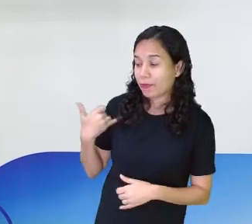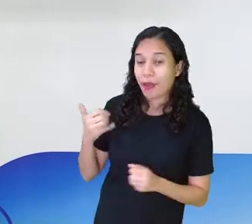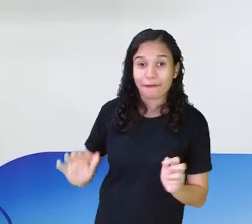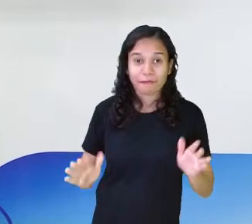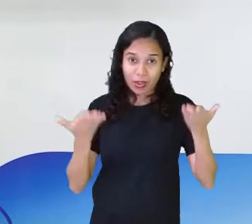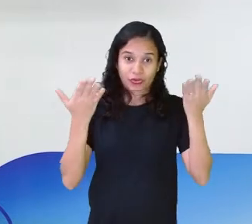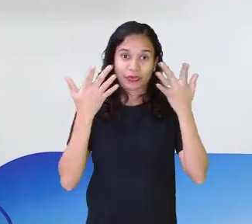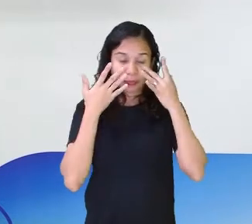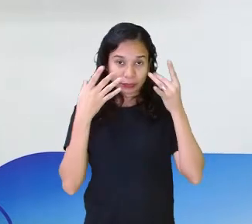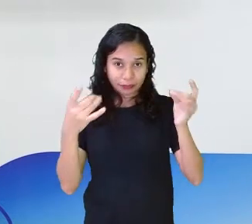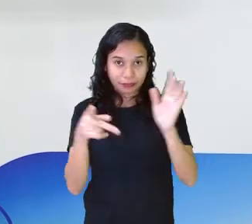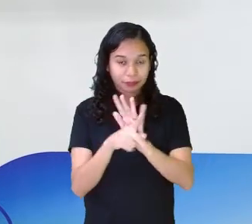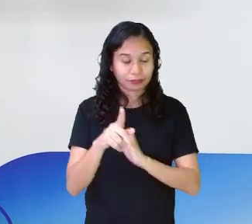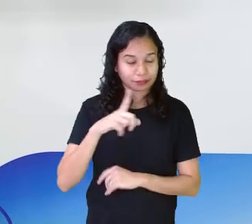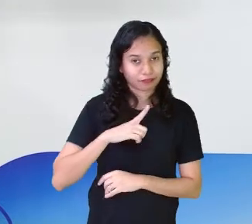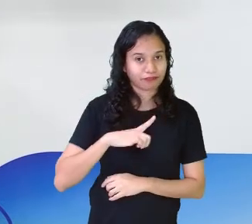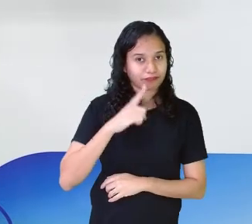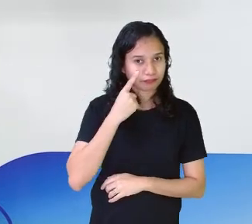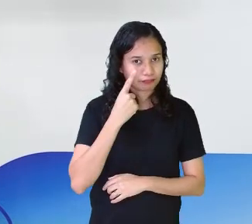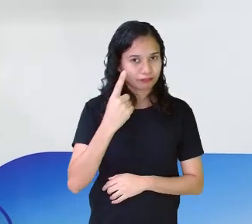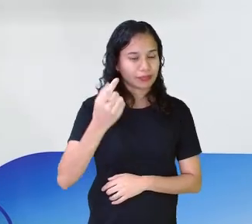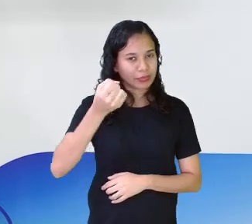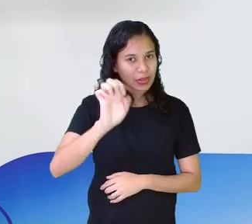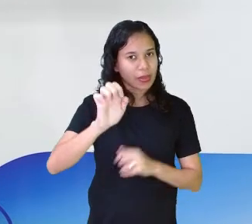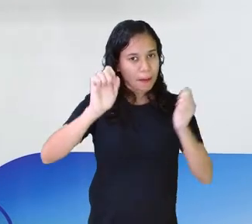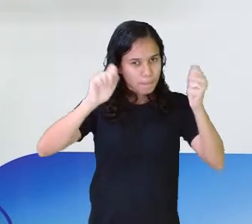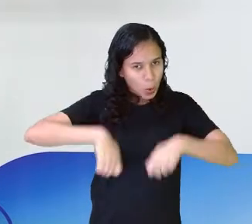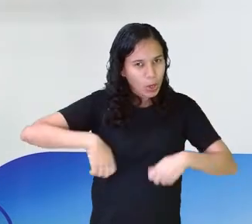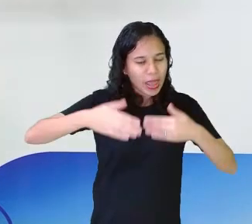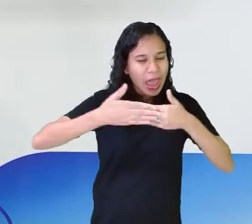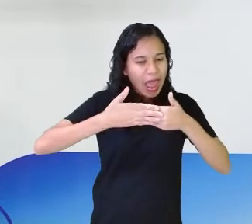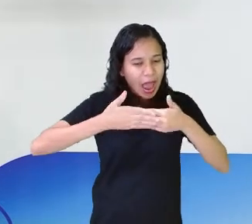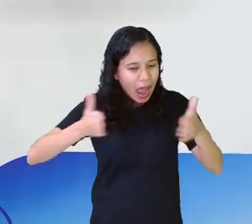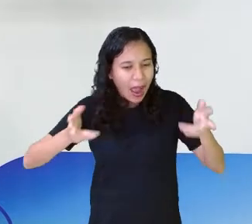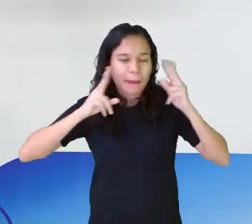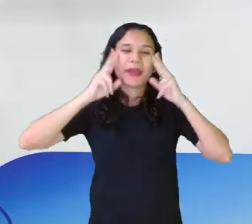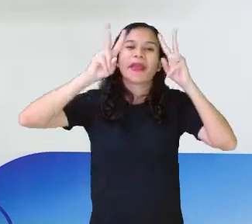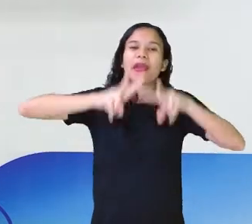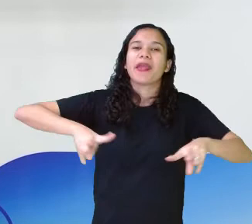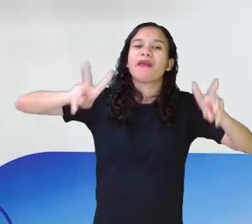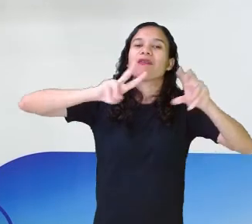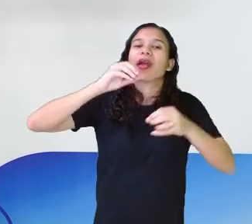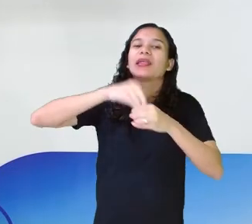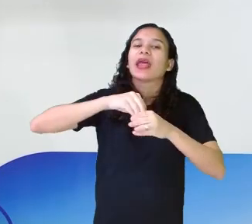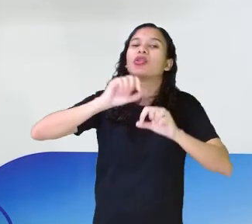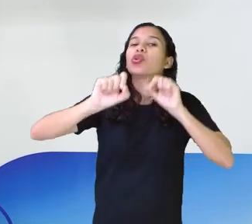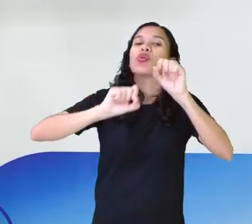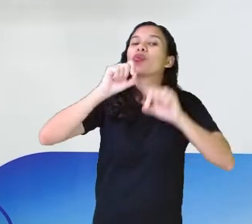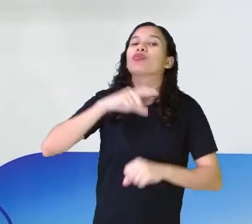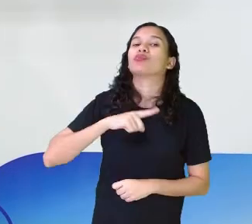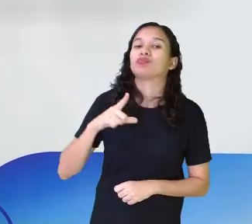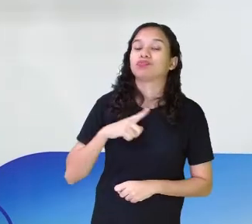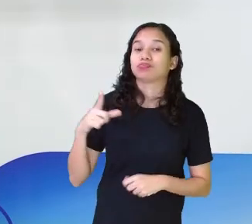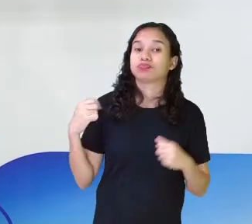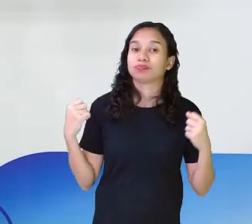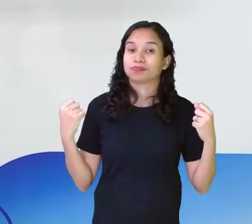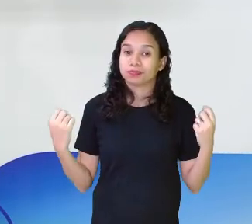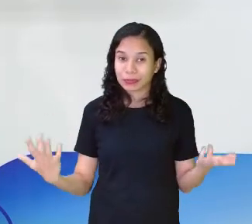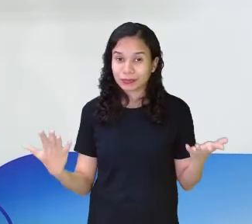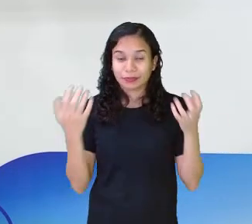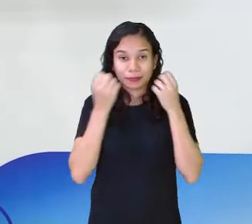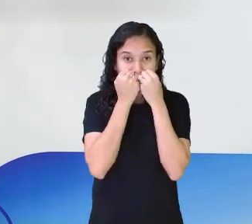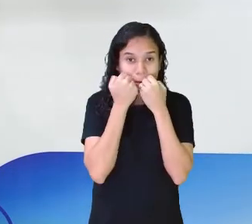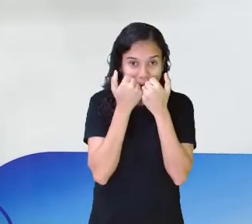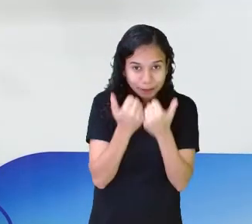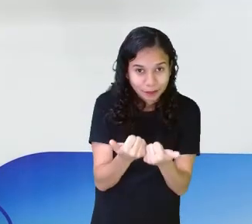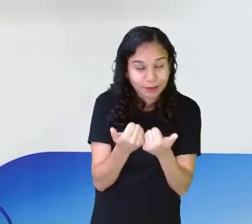atenção nessas embalagens. Se puder, abre ela e vê que figuras planas vocês conseguem encontrar,